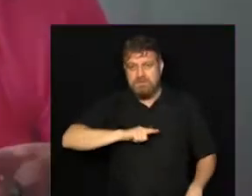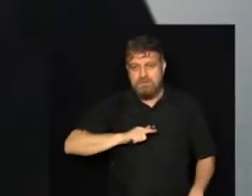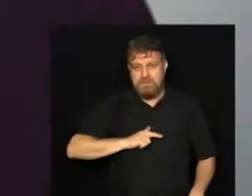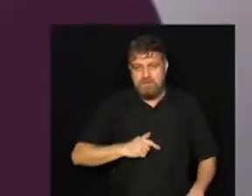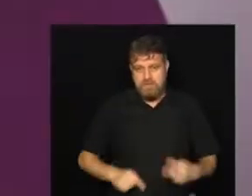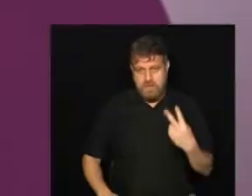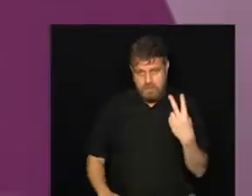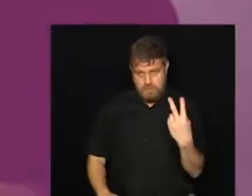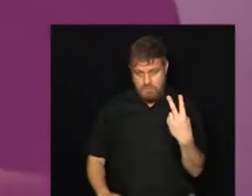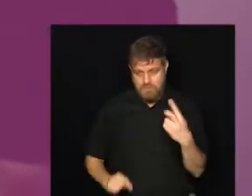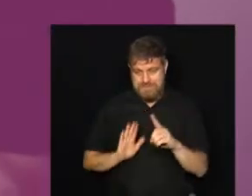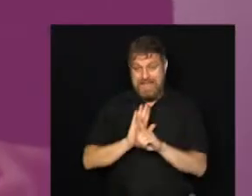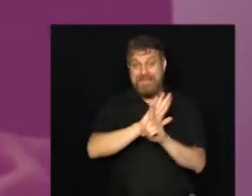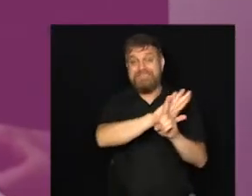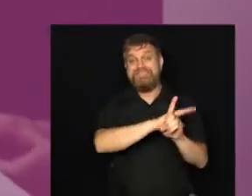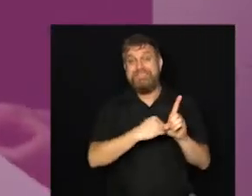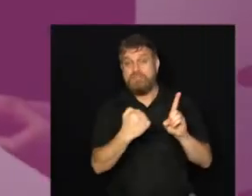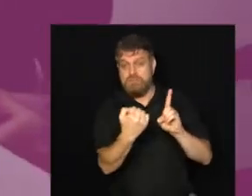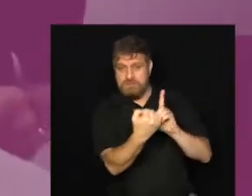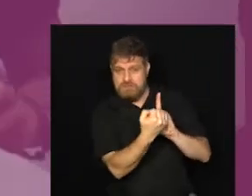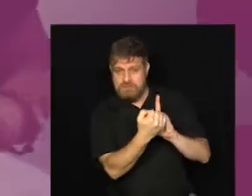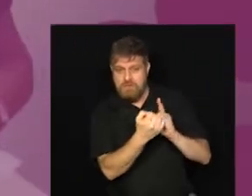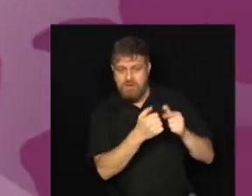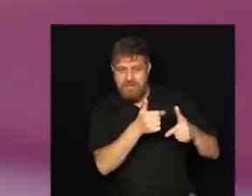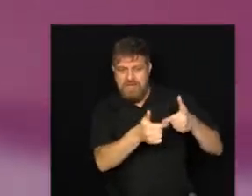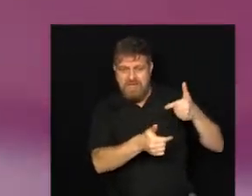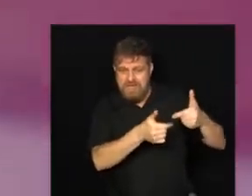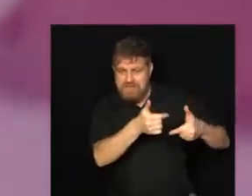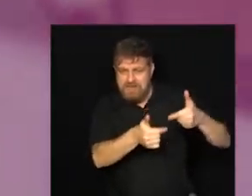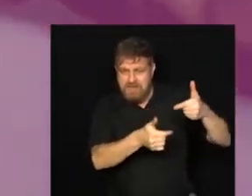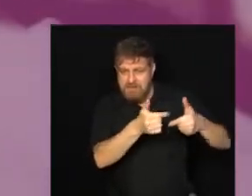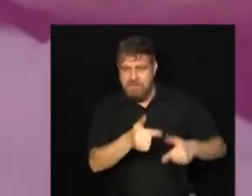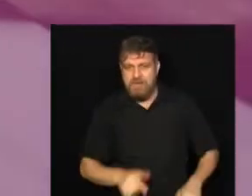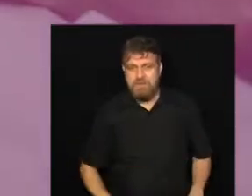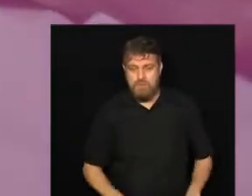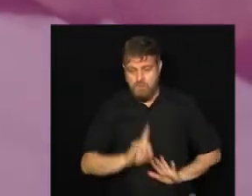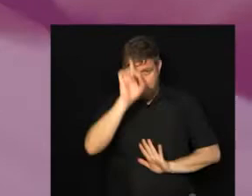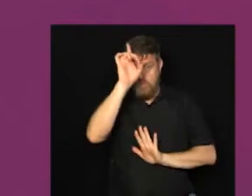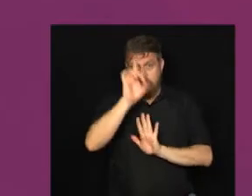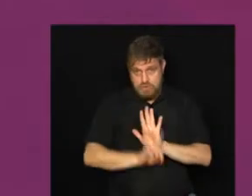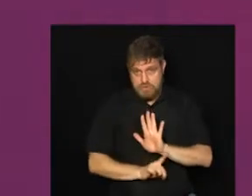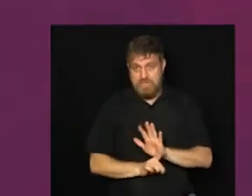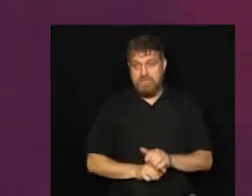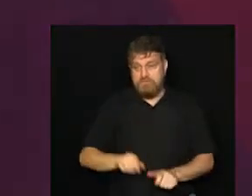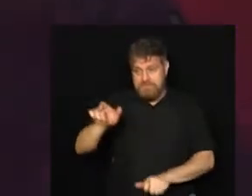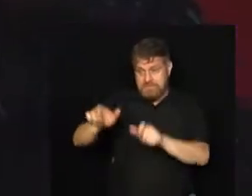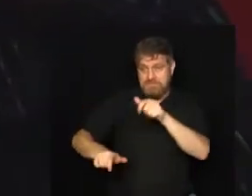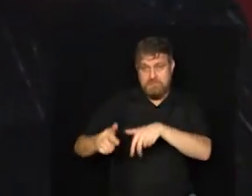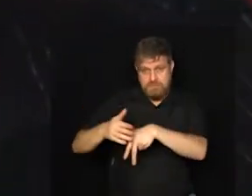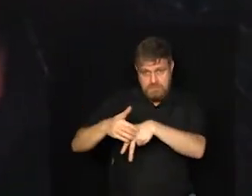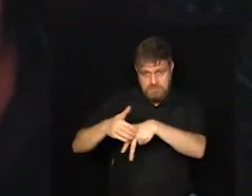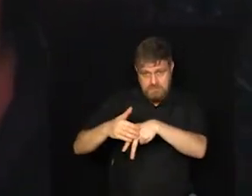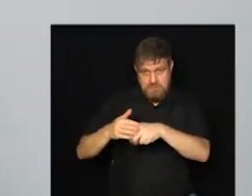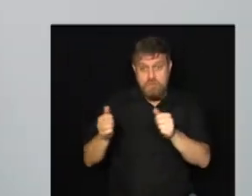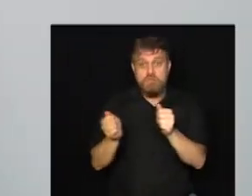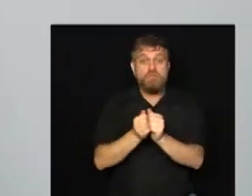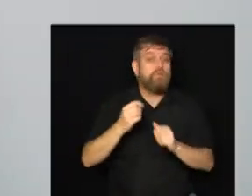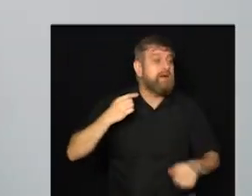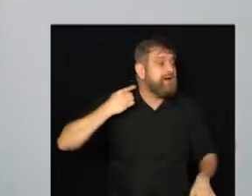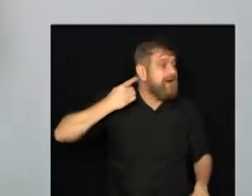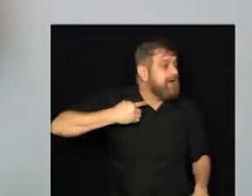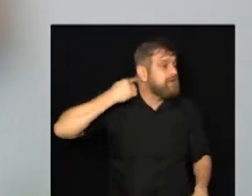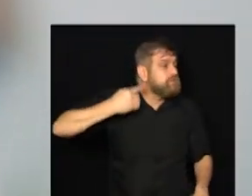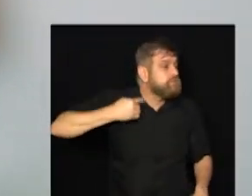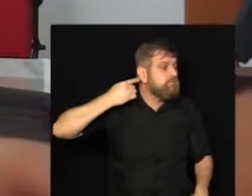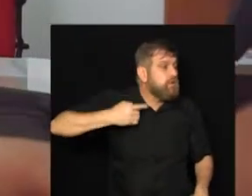por duas assistentes sociais que trabalhamos muito com a lei, com os direitos do paciente, junto com uma advogada,